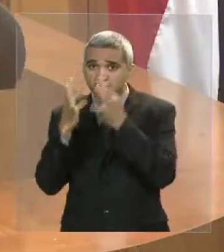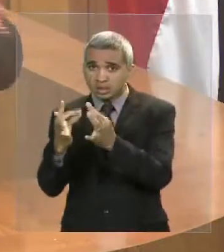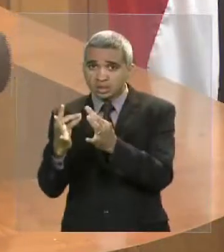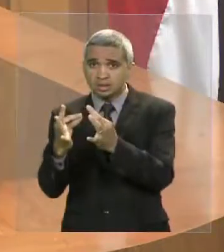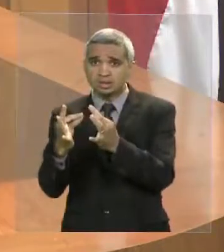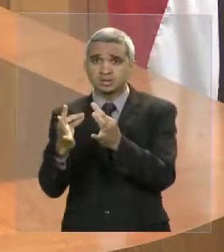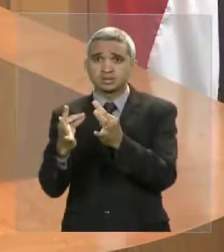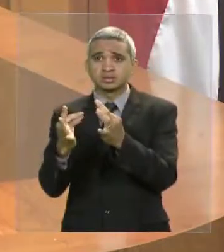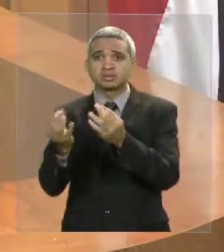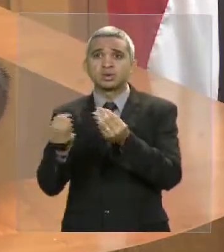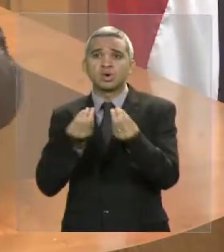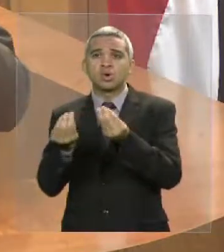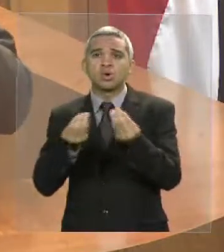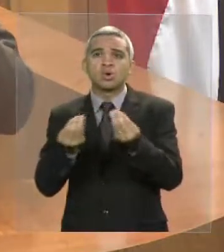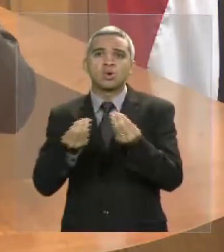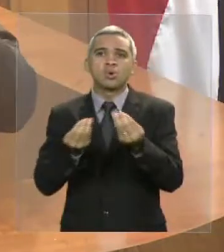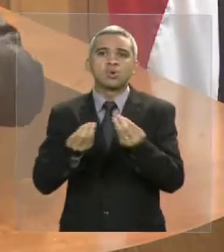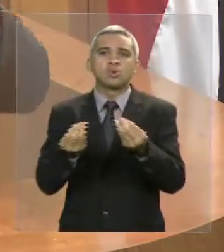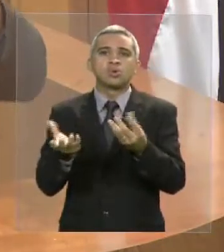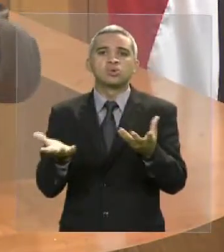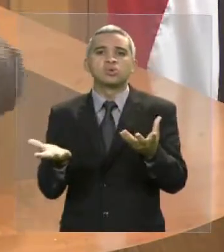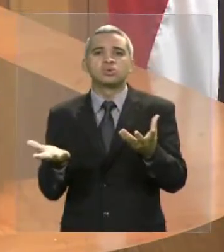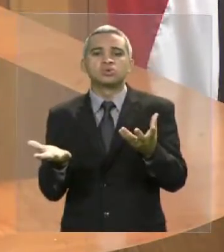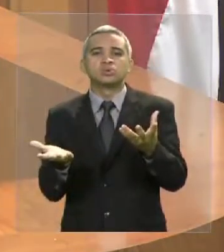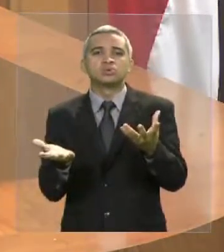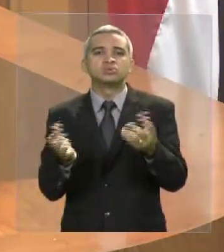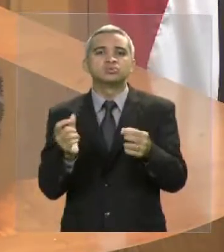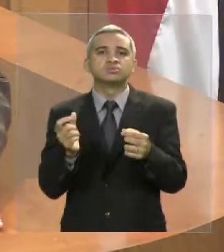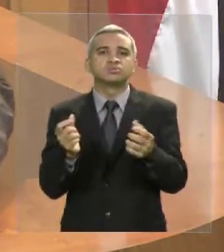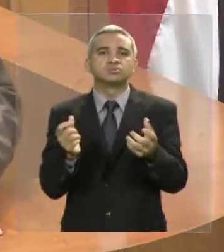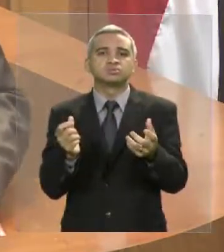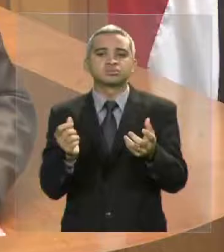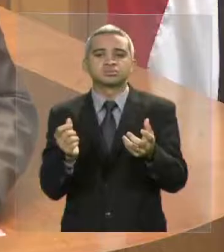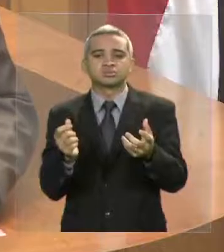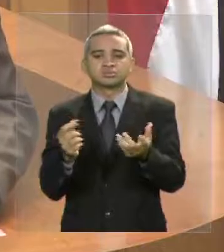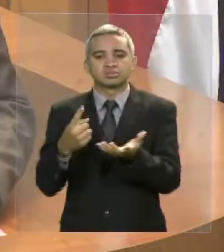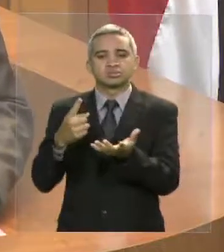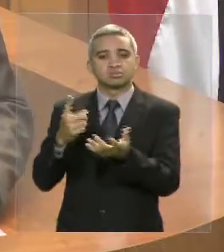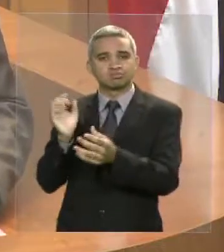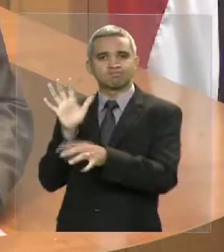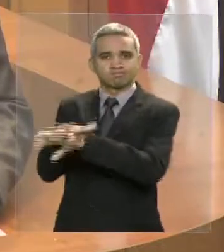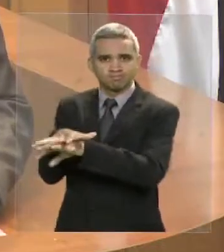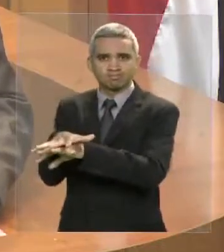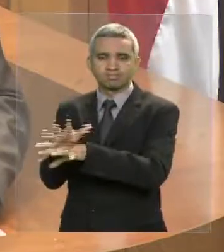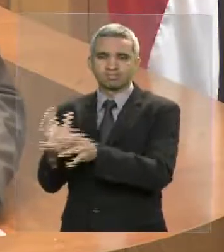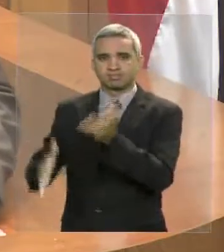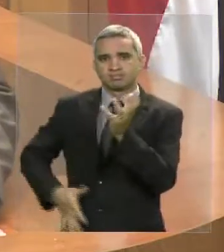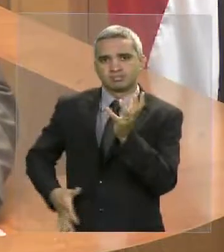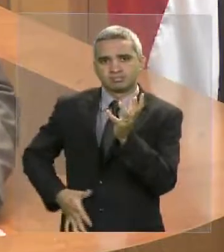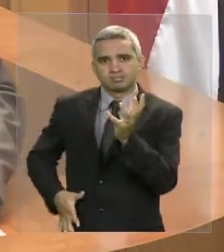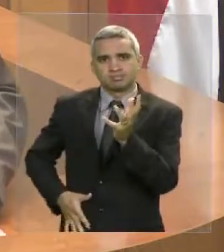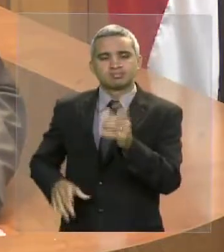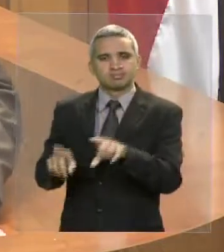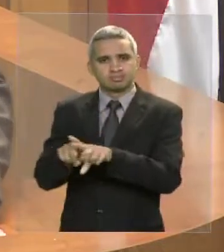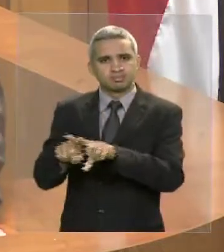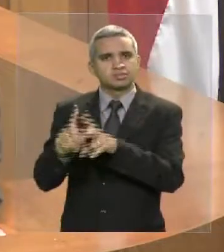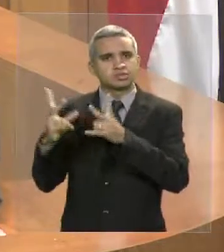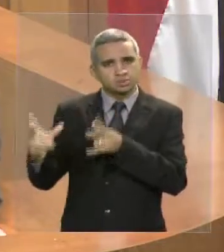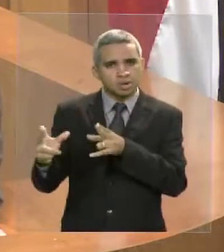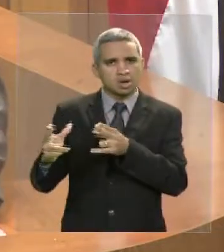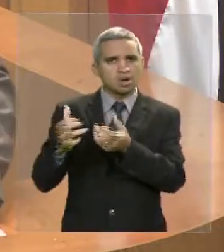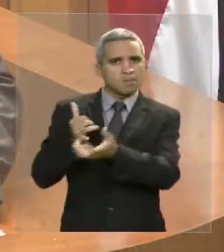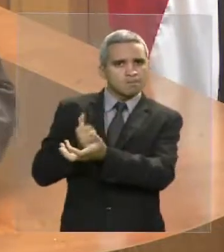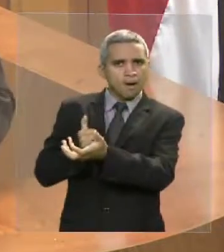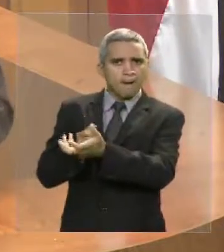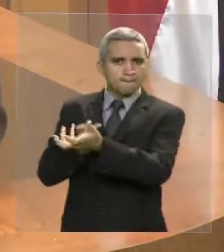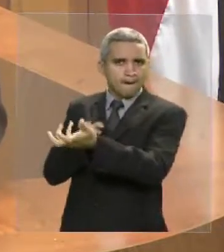de fazer, infelizmente, por parte dos bandidos, para combater de igual tamanho ou na devida